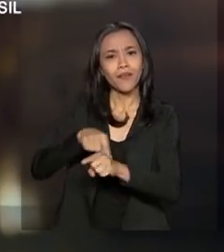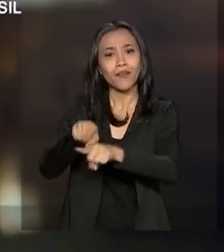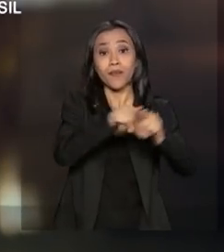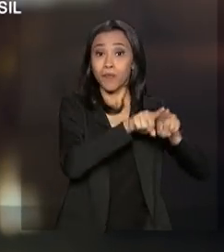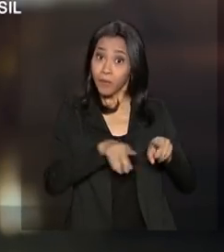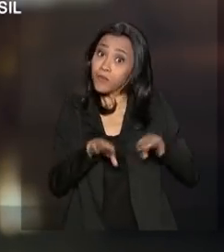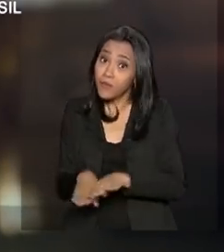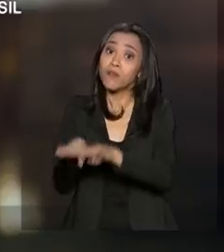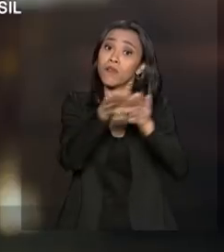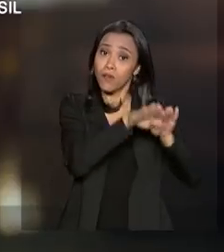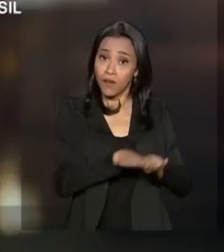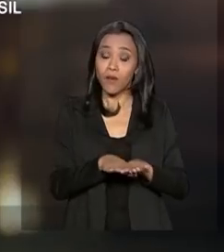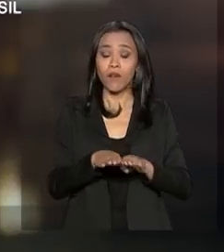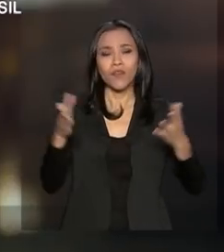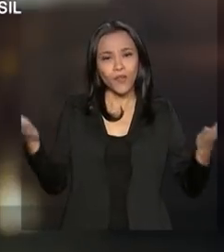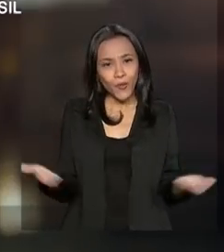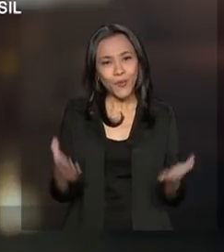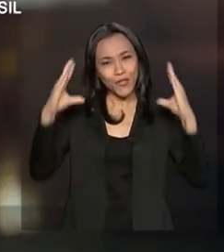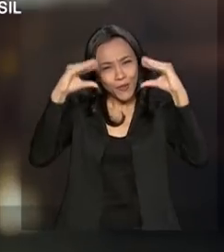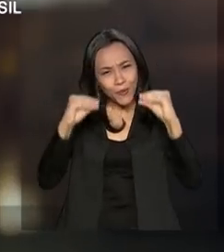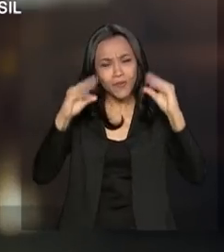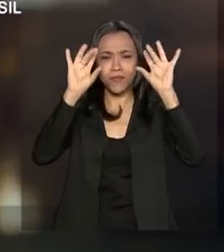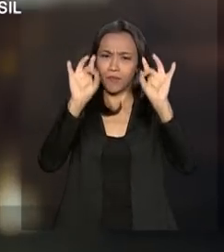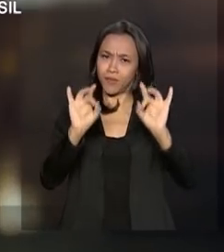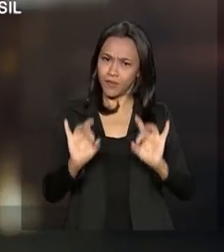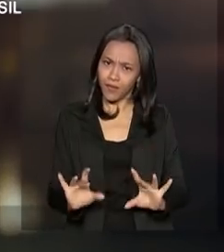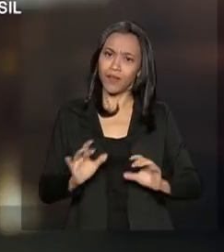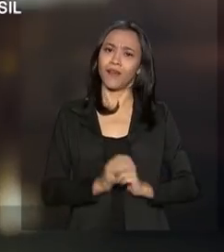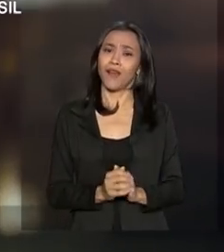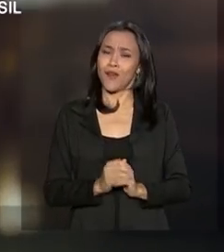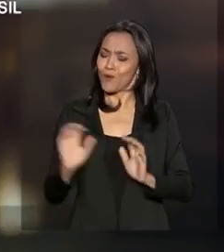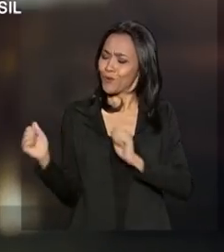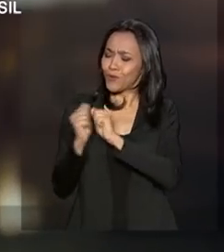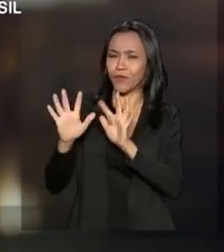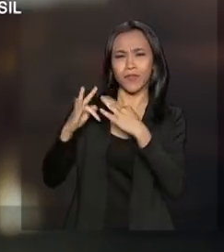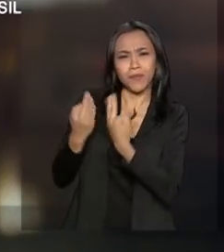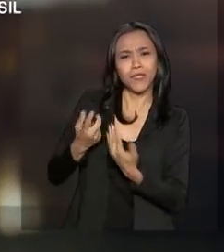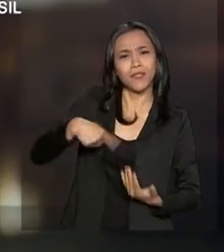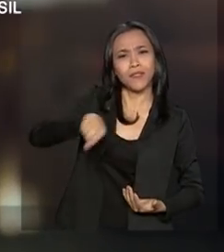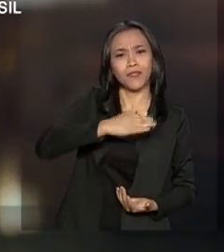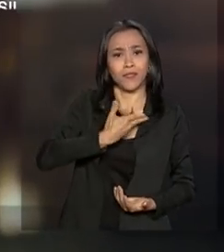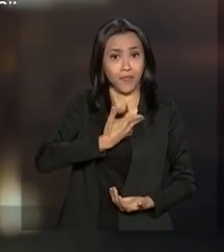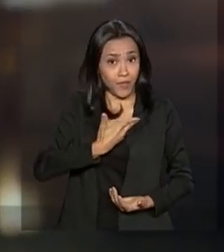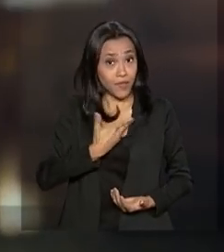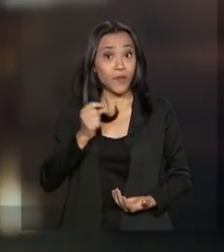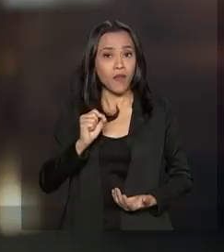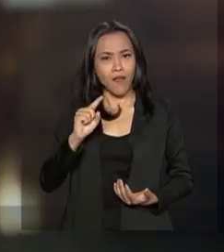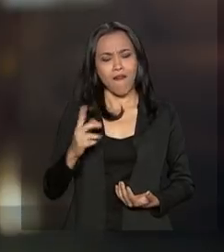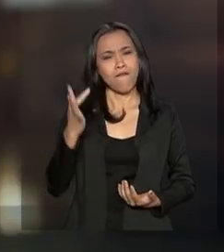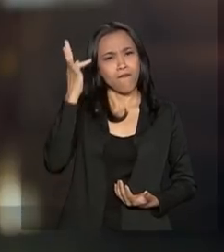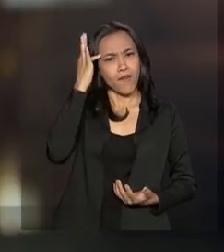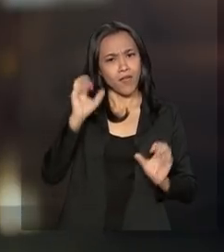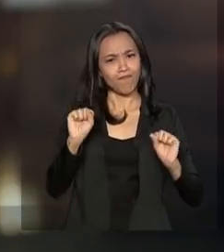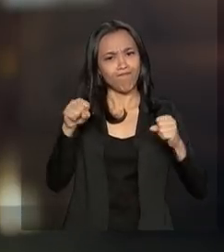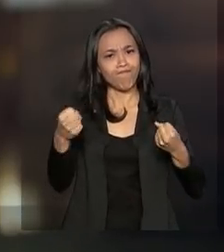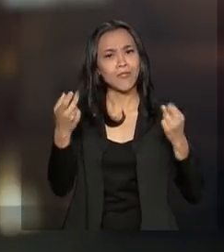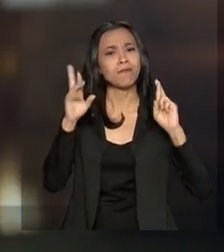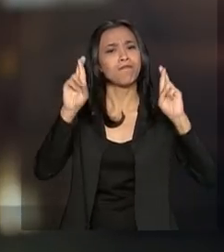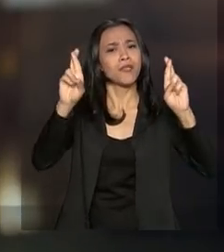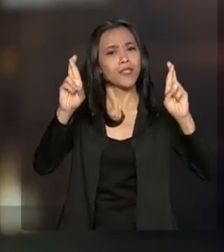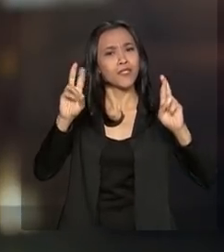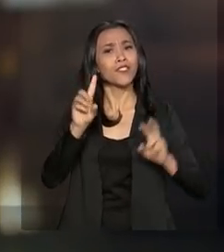igual. E nesta noite tão especial, em que ao lado da família e dos amigos, renovamos a fé e a esperança em